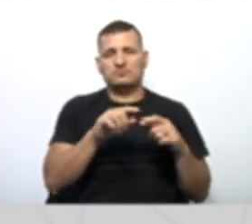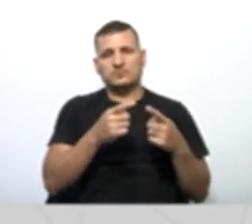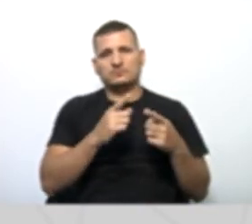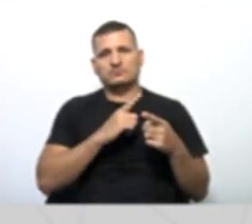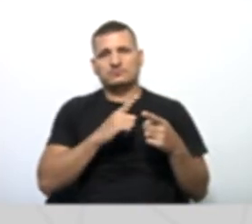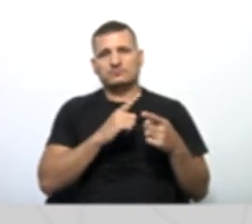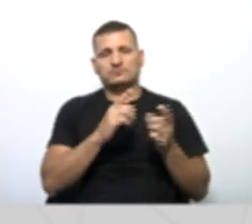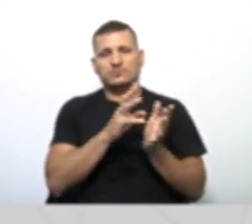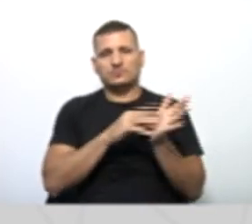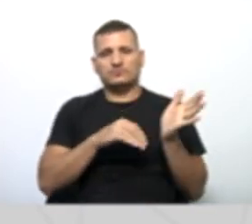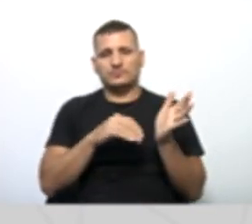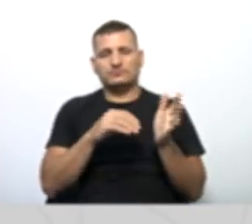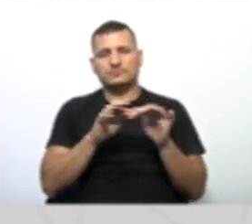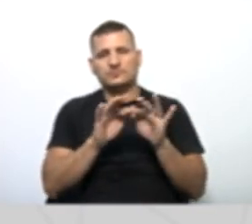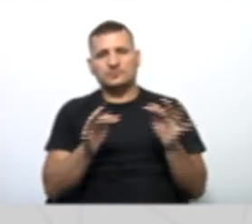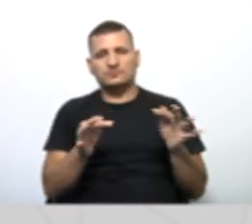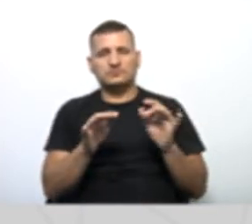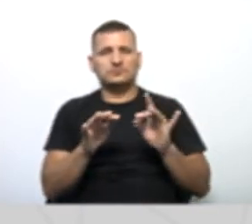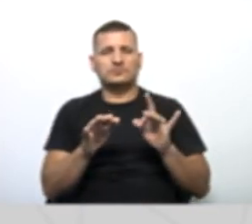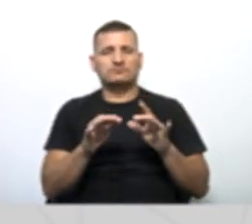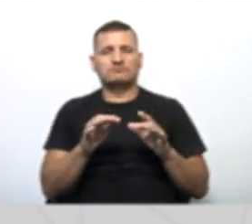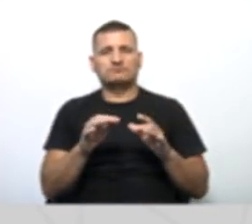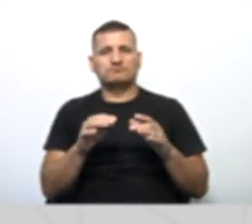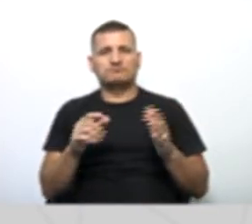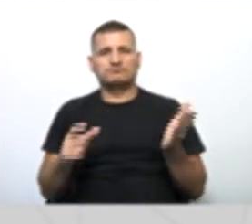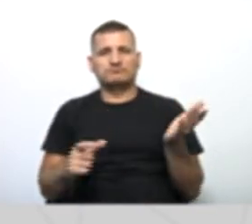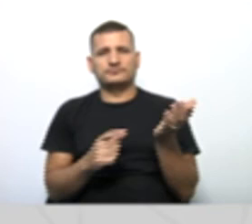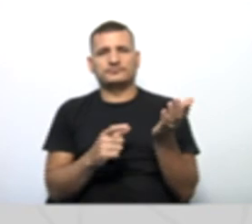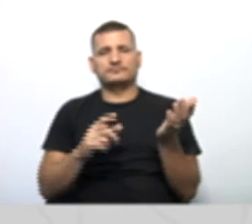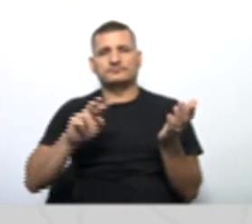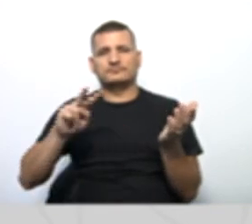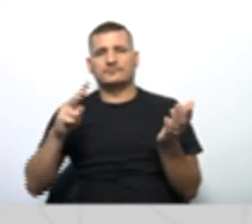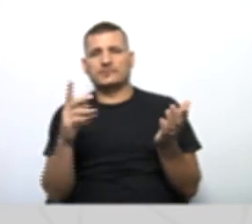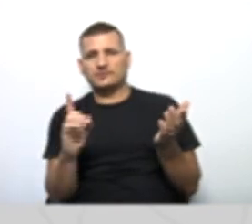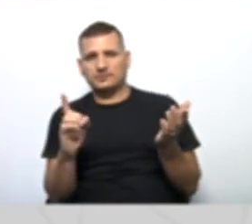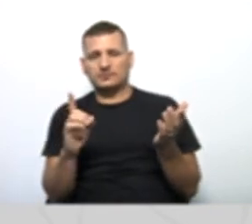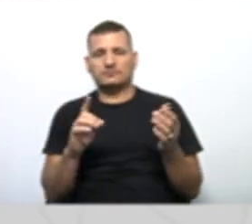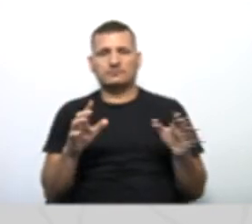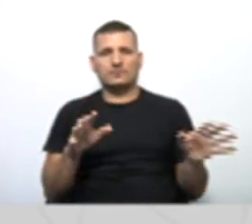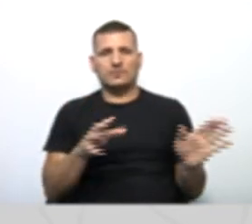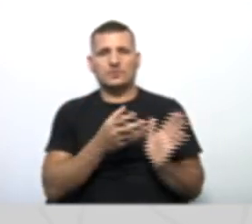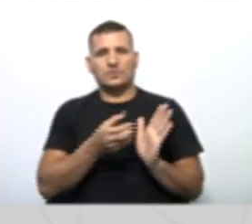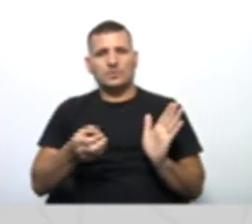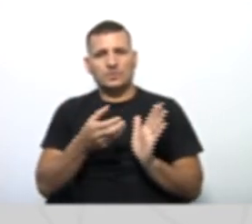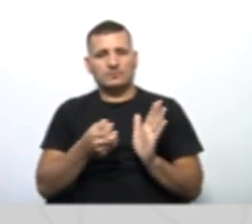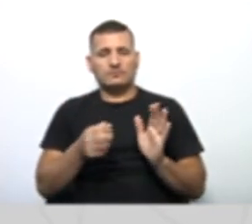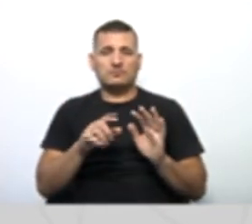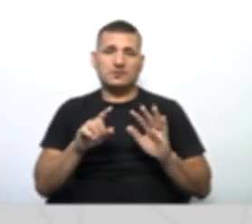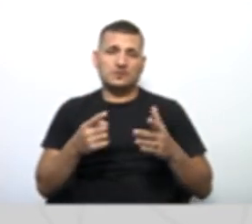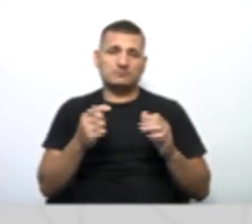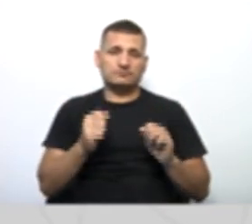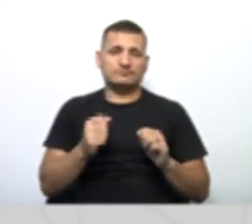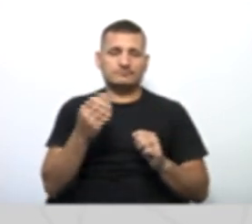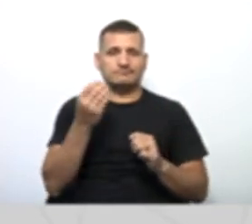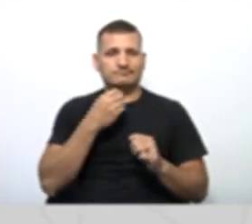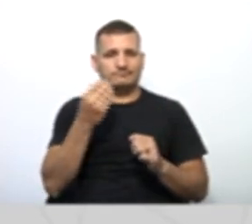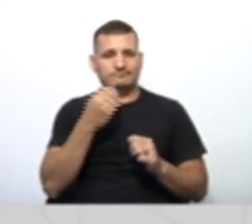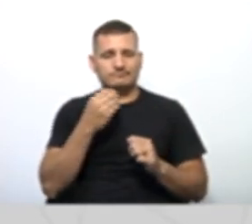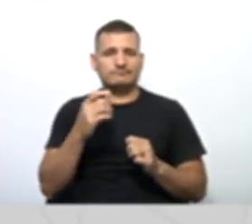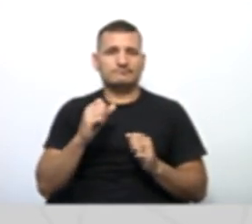mais simples, né, que é simplesmente colocar um HD externo e copiar. Só que aí você pode ter fragilidade